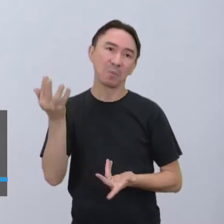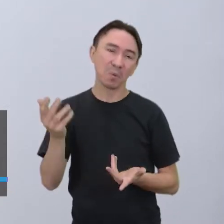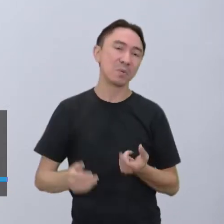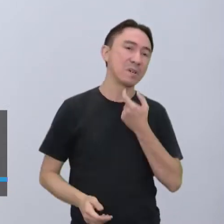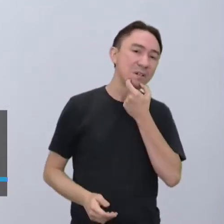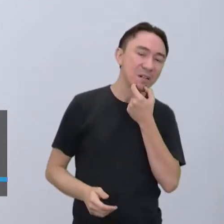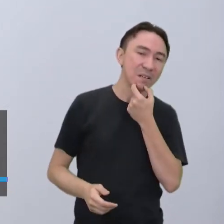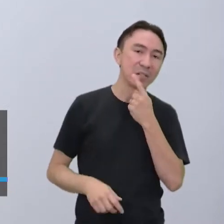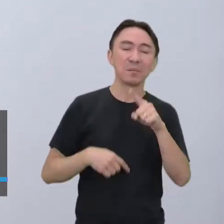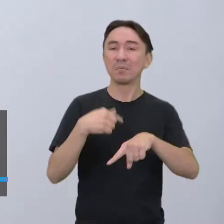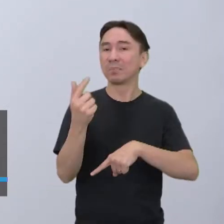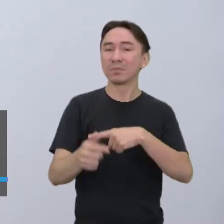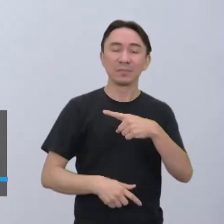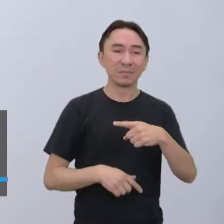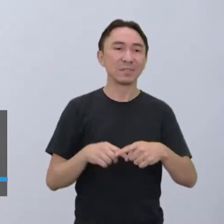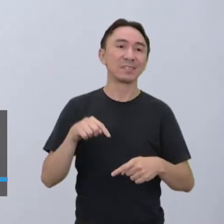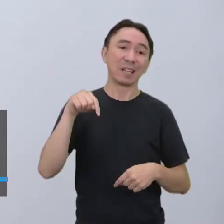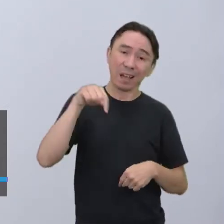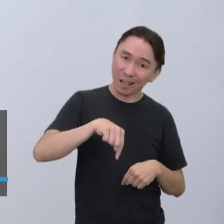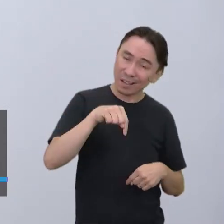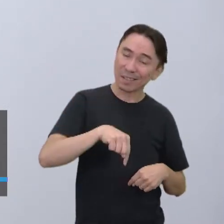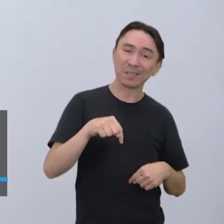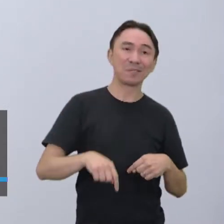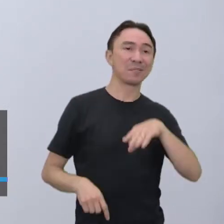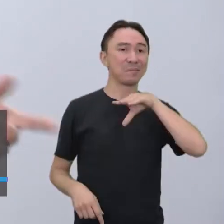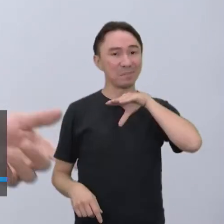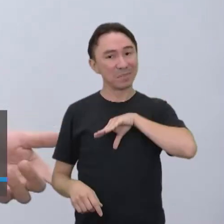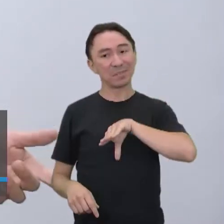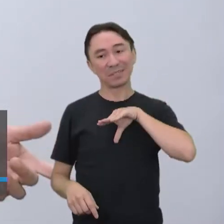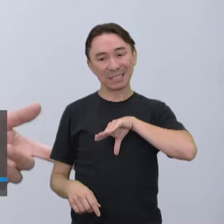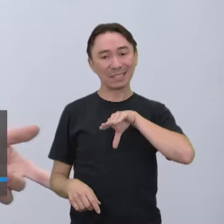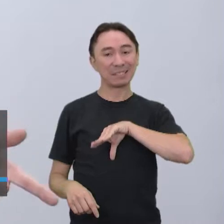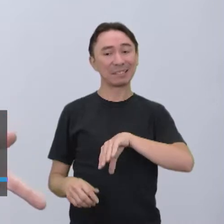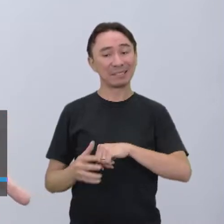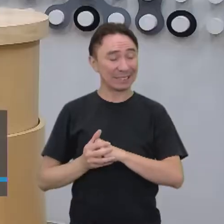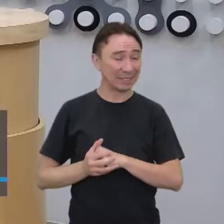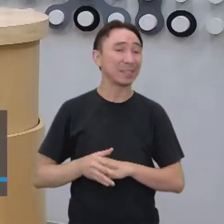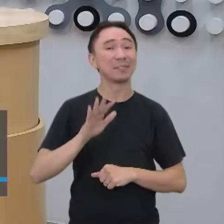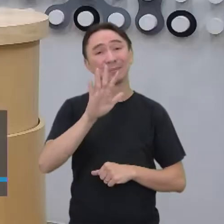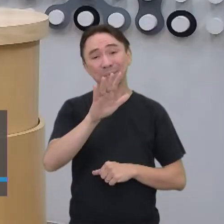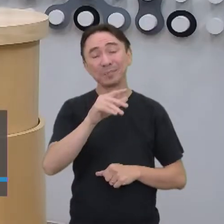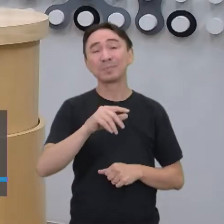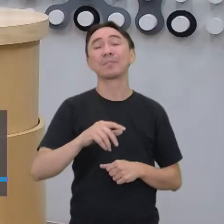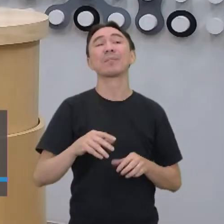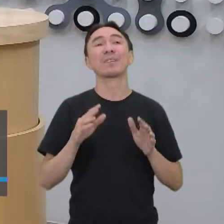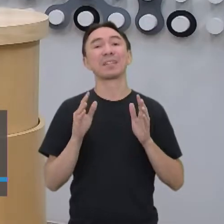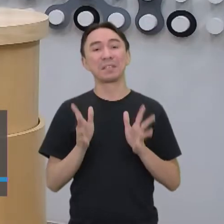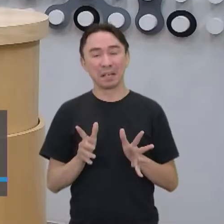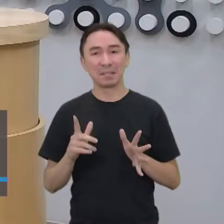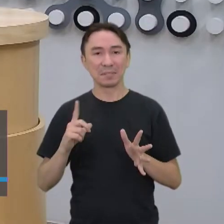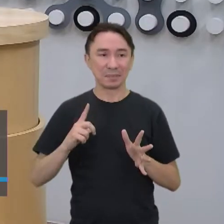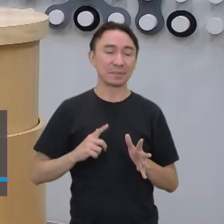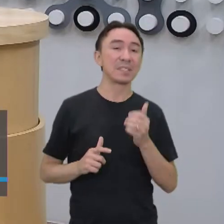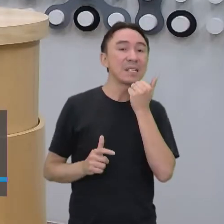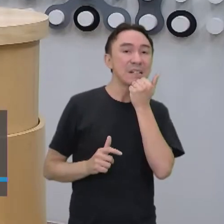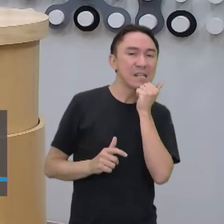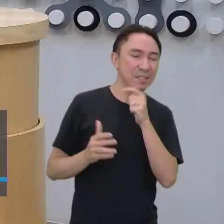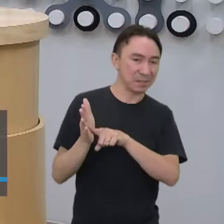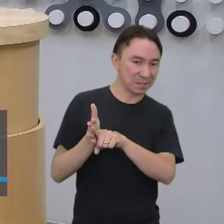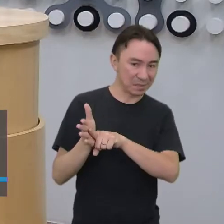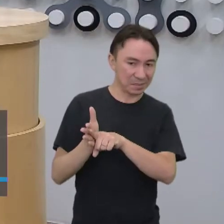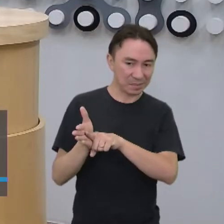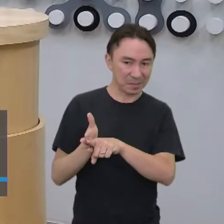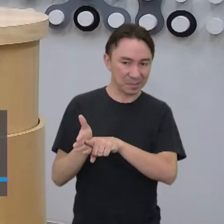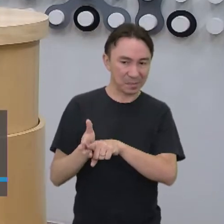isso. Foi muito legal falar com ela sobre isso. Mas aí, depois dessa investigação científica, a gente partiu para quê? Para falar sobre criar.